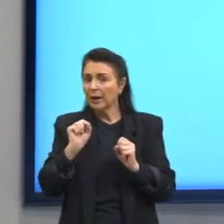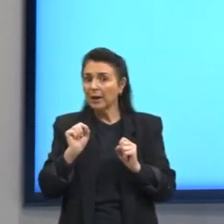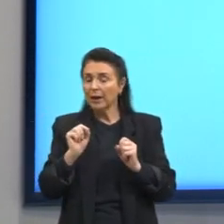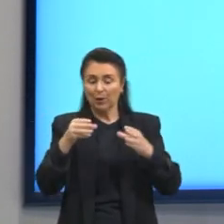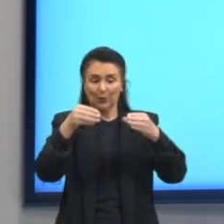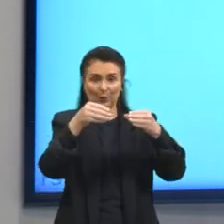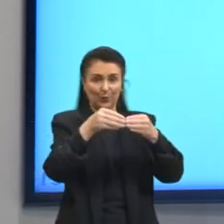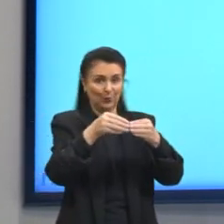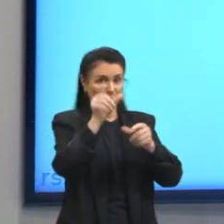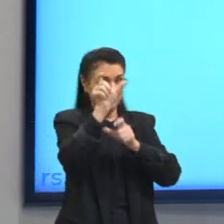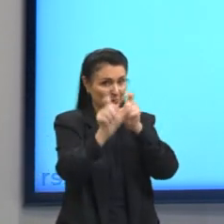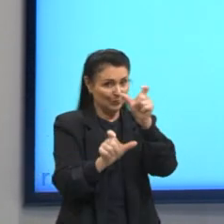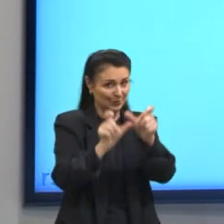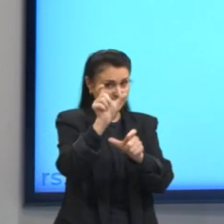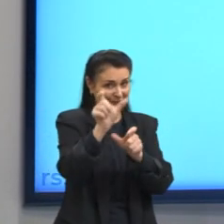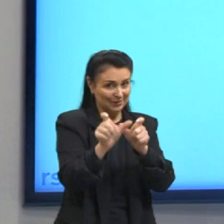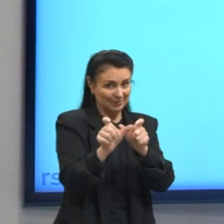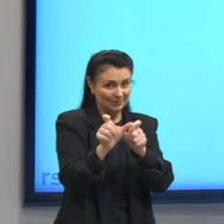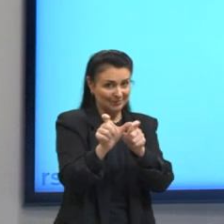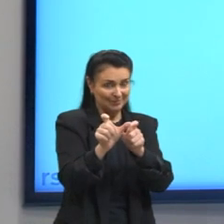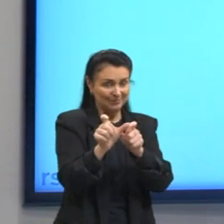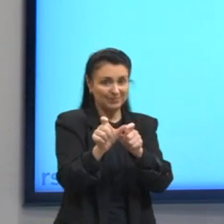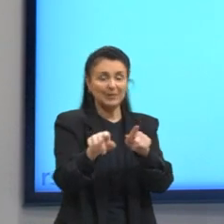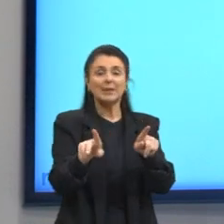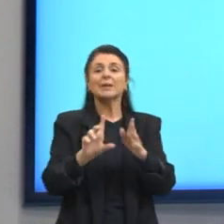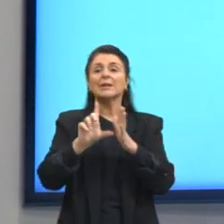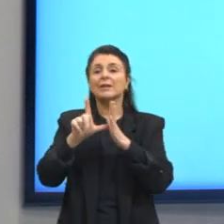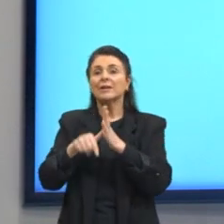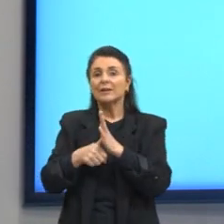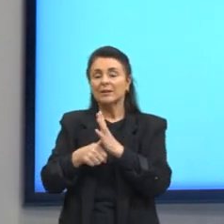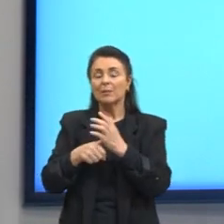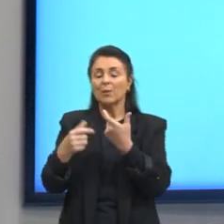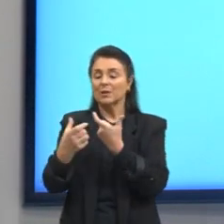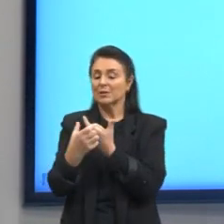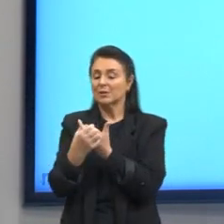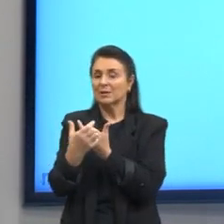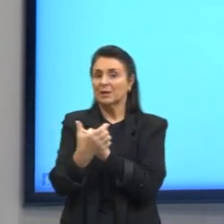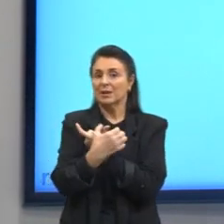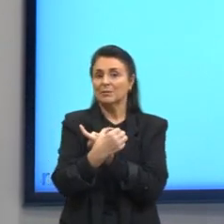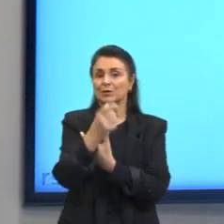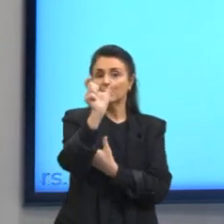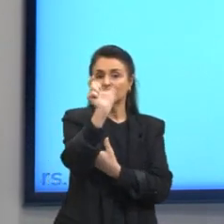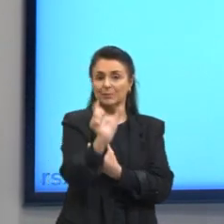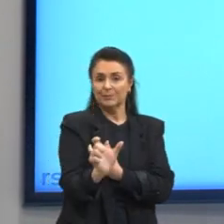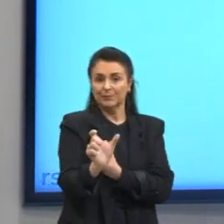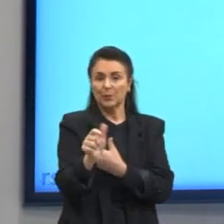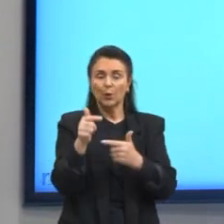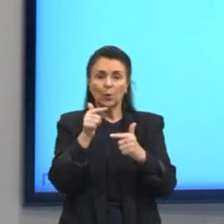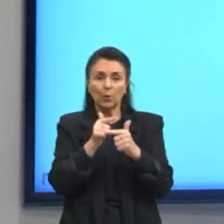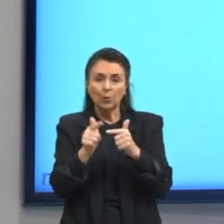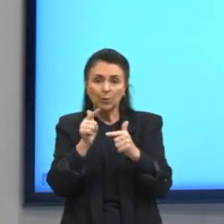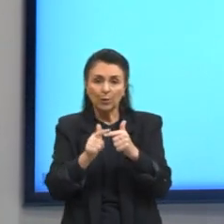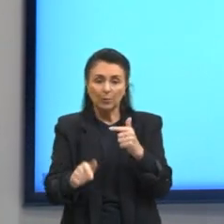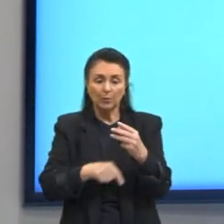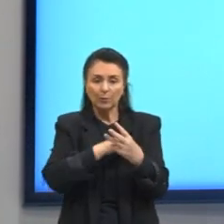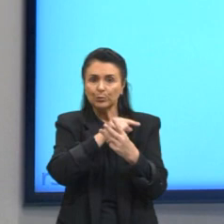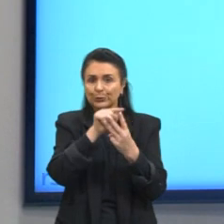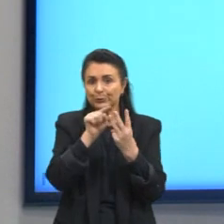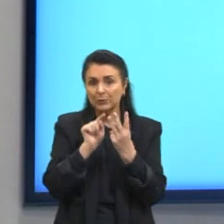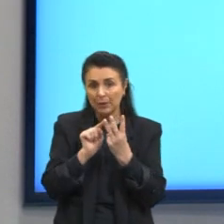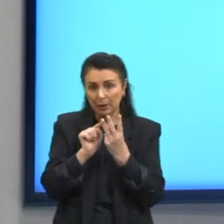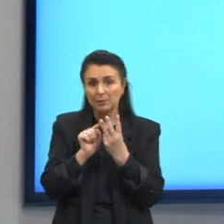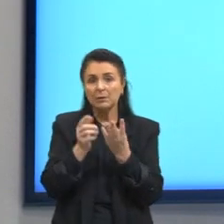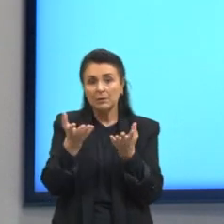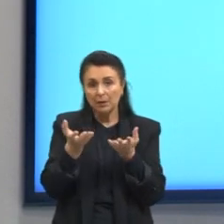de pessoas e por fim silepse de pessoa O problema é que os três quer